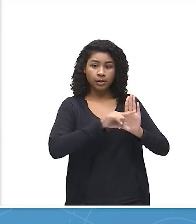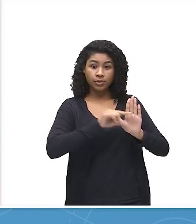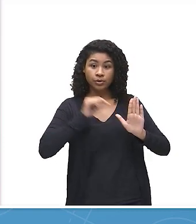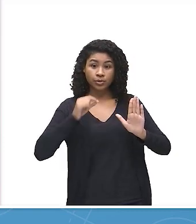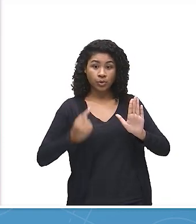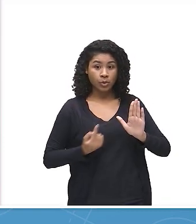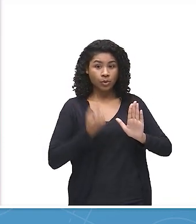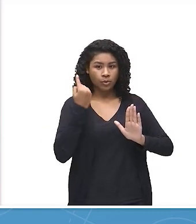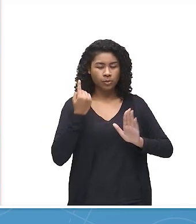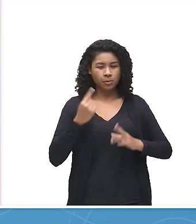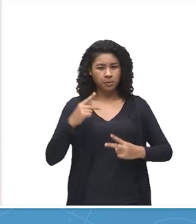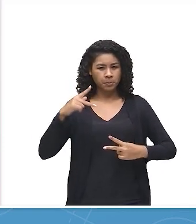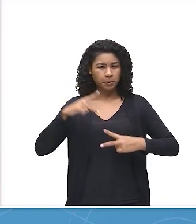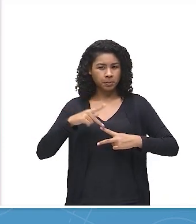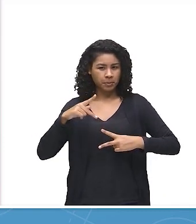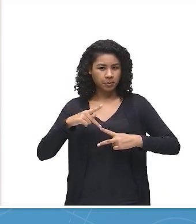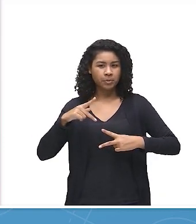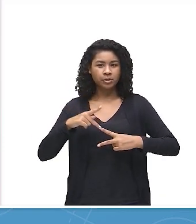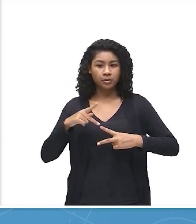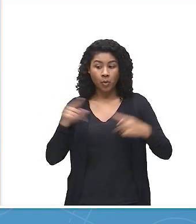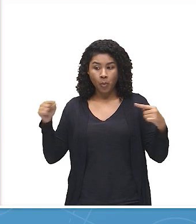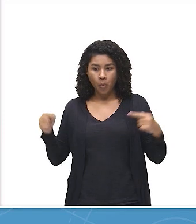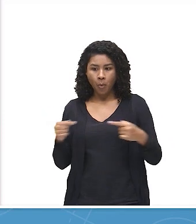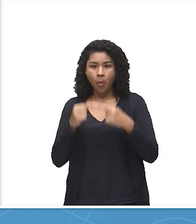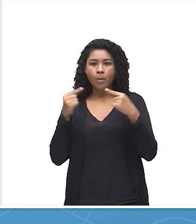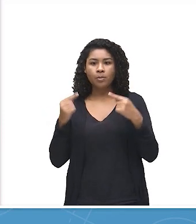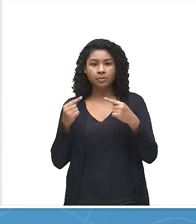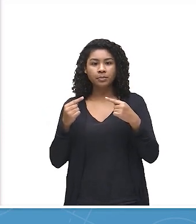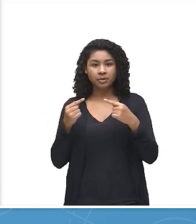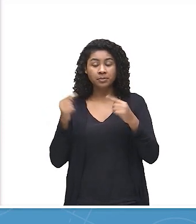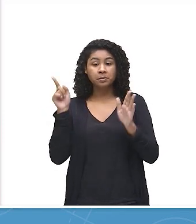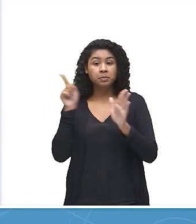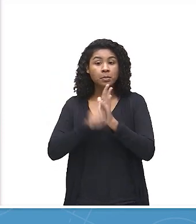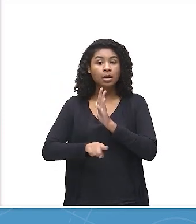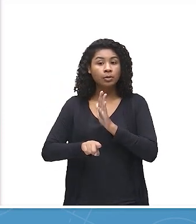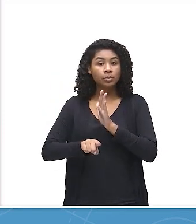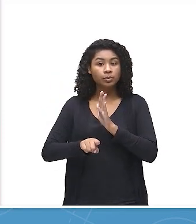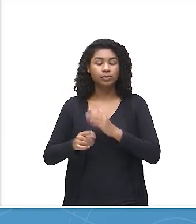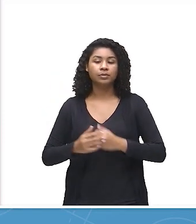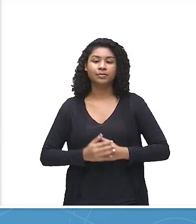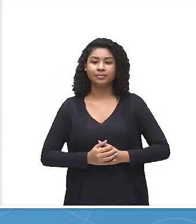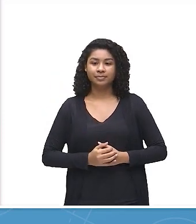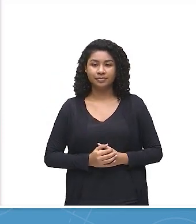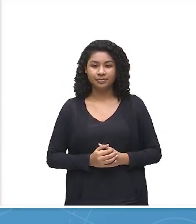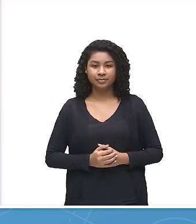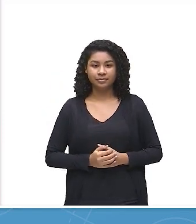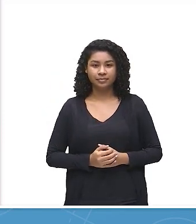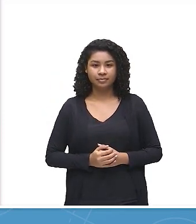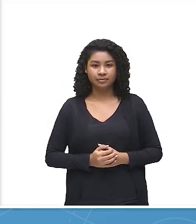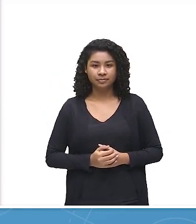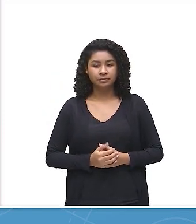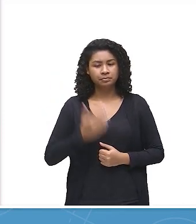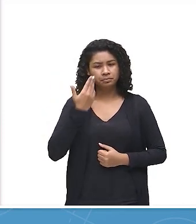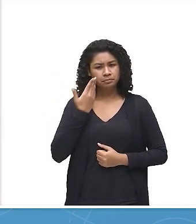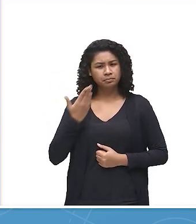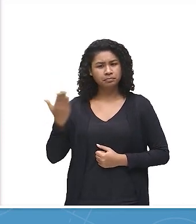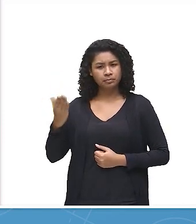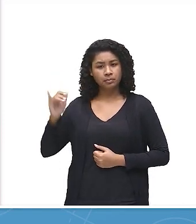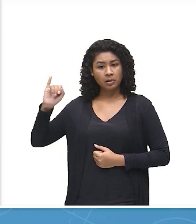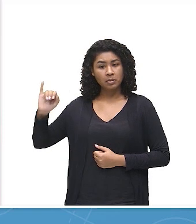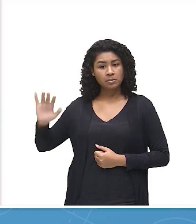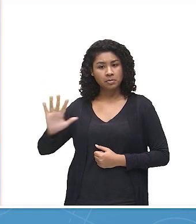Hi guys, eu sou a teacher Cristiane Mourão e eu vou trabalhar com vocês agora as